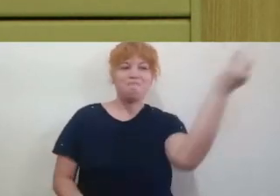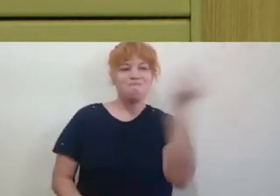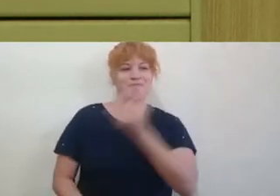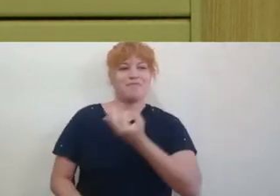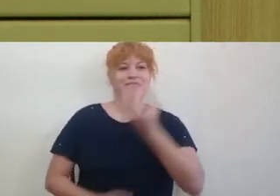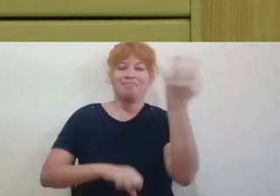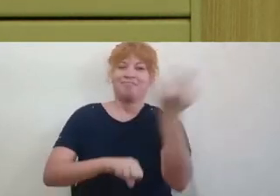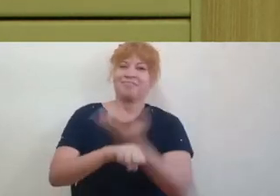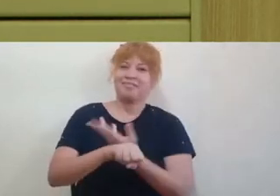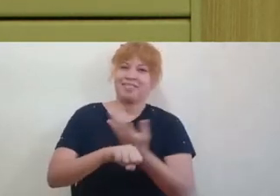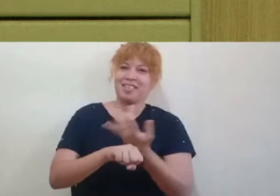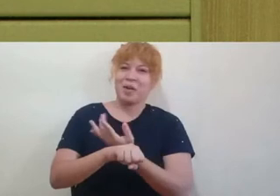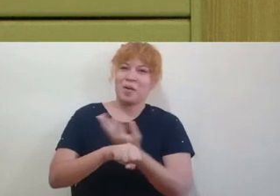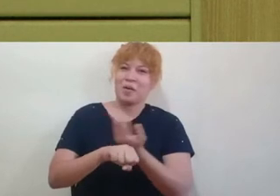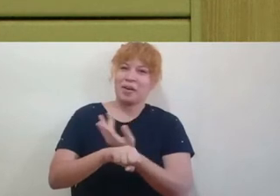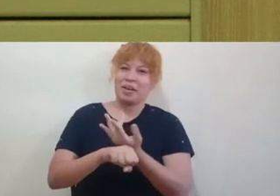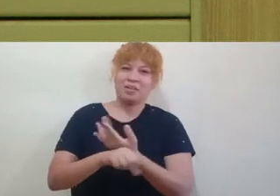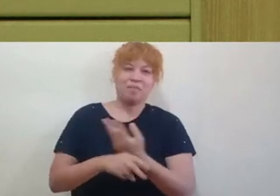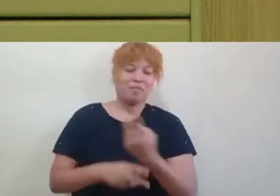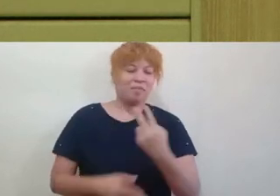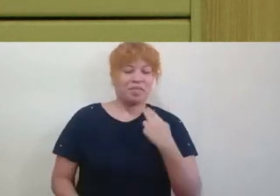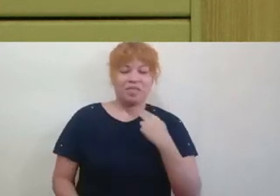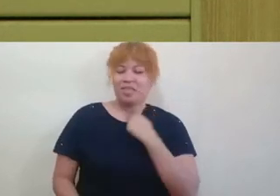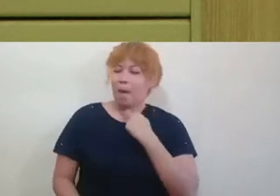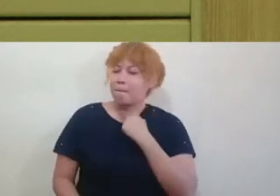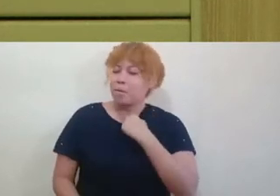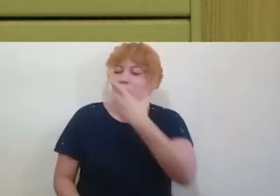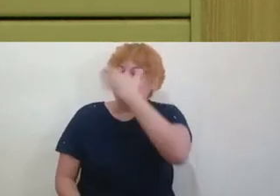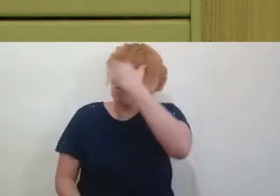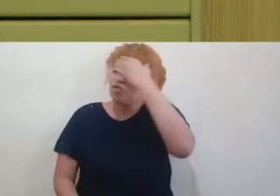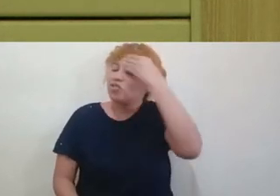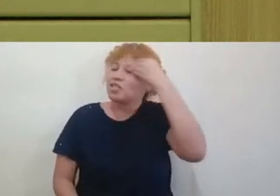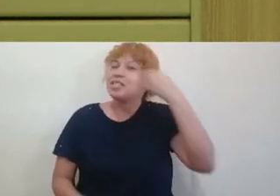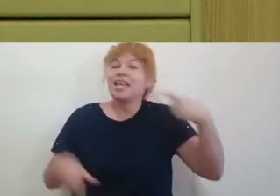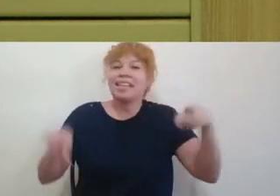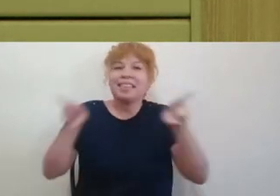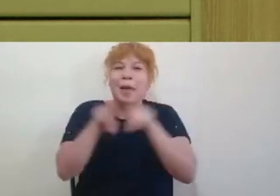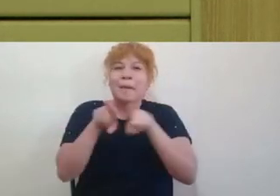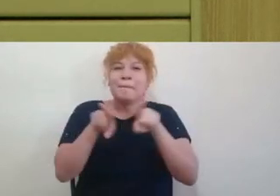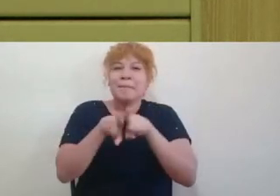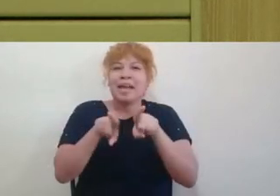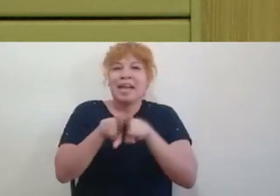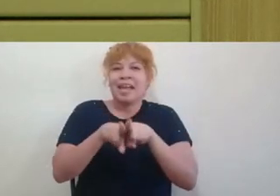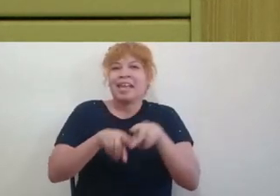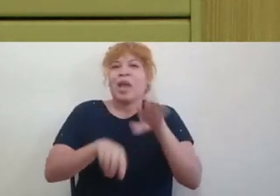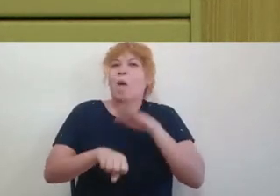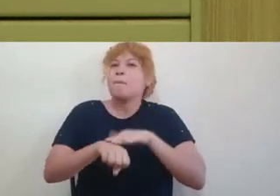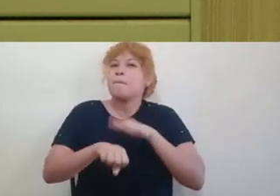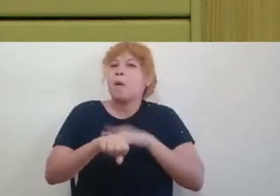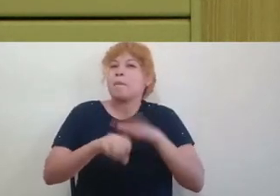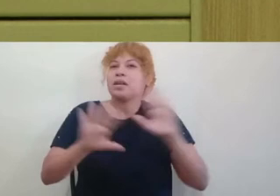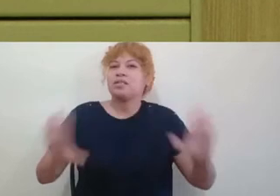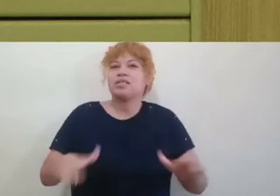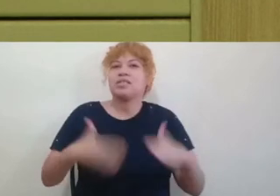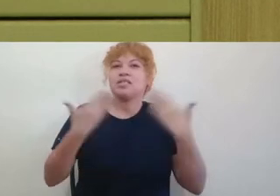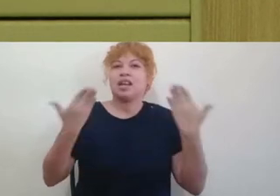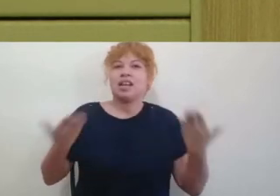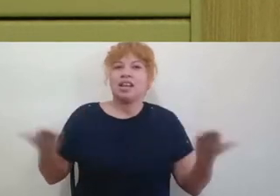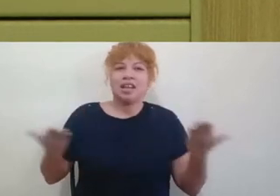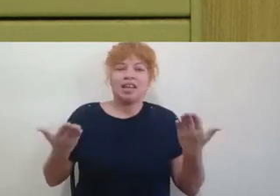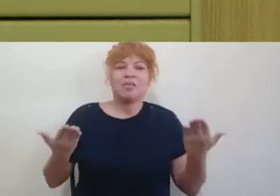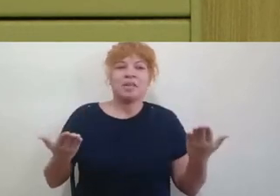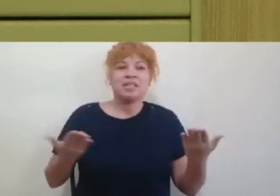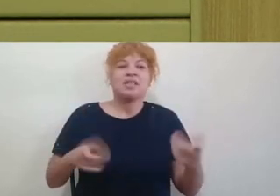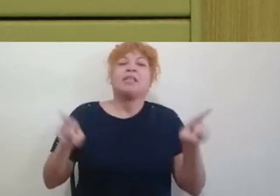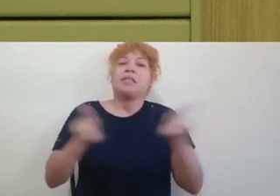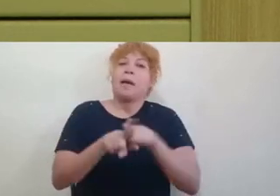Eu estou muito feliz, estamos comemorando na universidade o centenário do nosso patrono da educação, Paulo